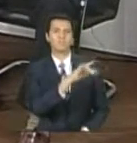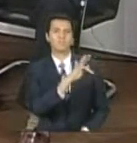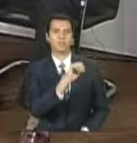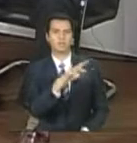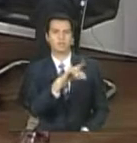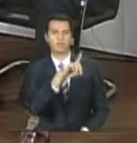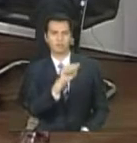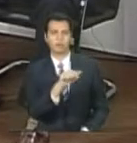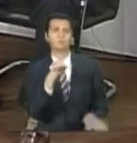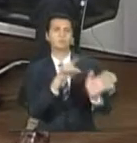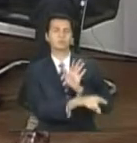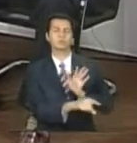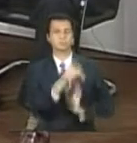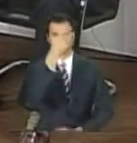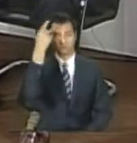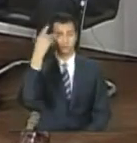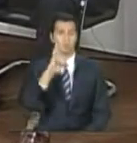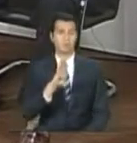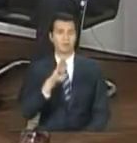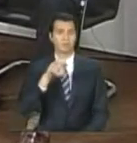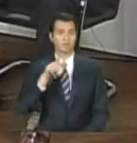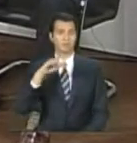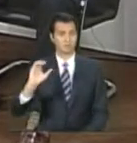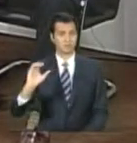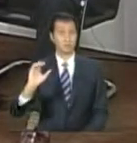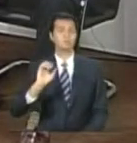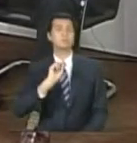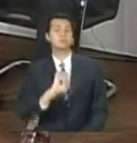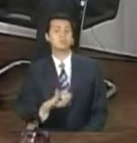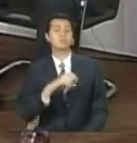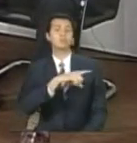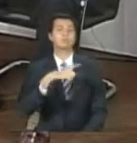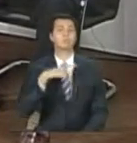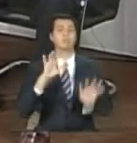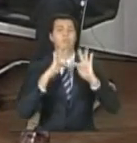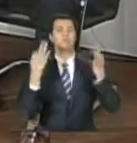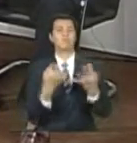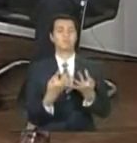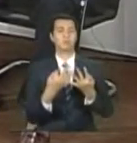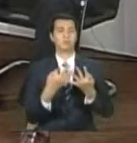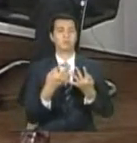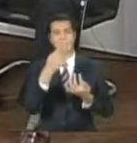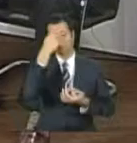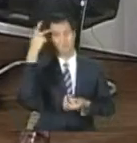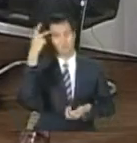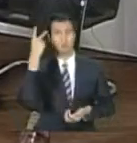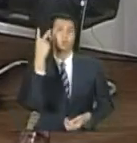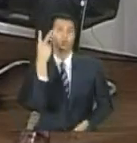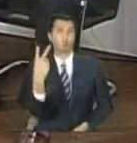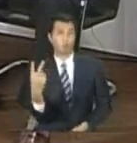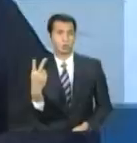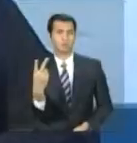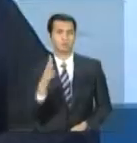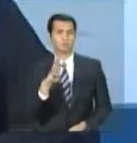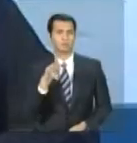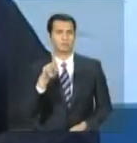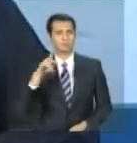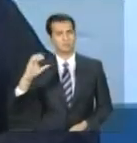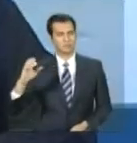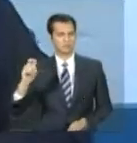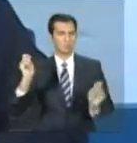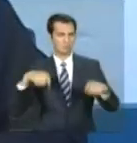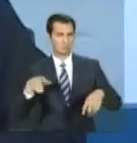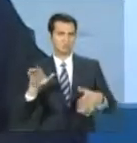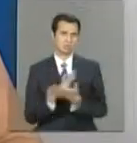beneficiários do BPC. Quem tem mais de um beneficiário na família? corre o risco de ter um dos benefícios